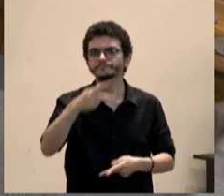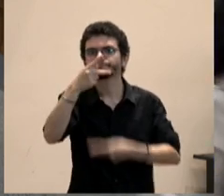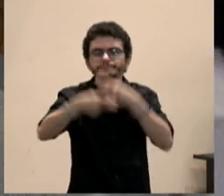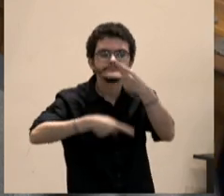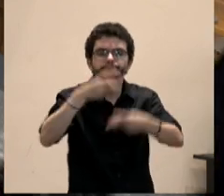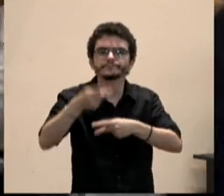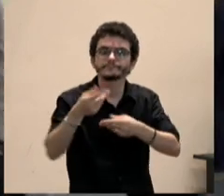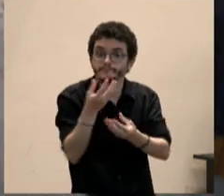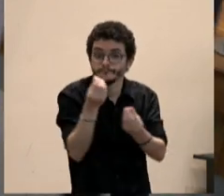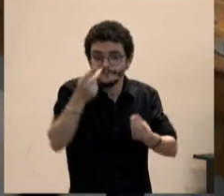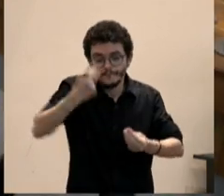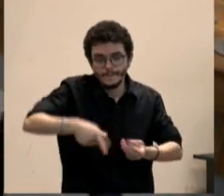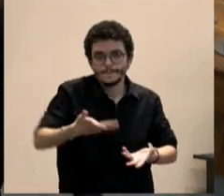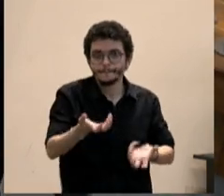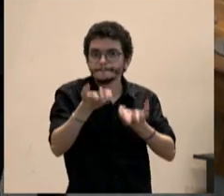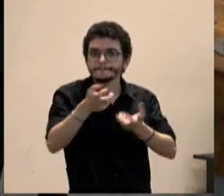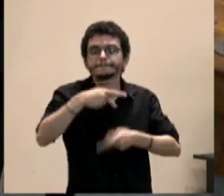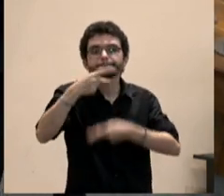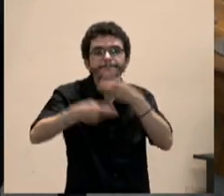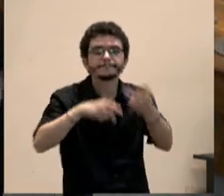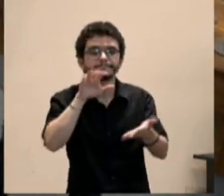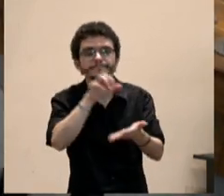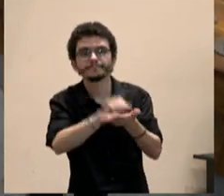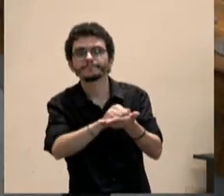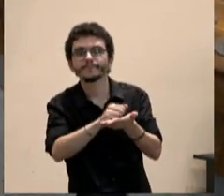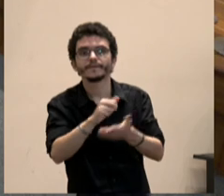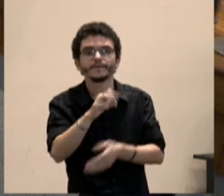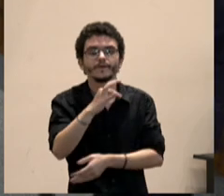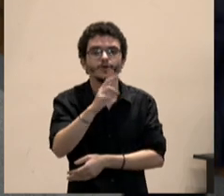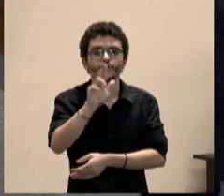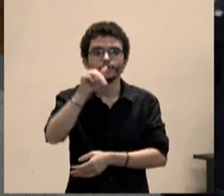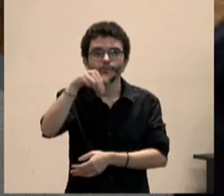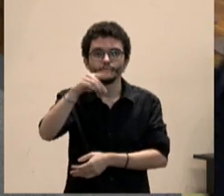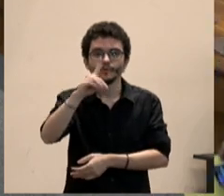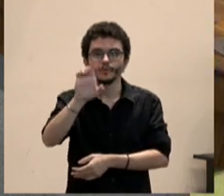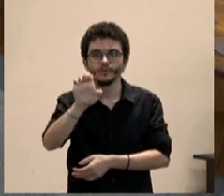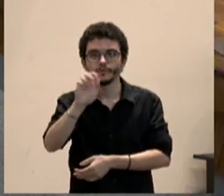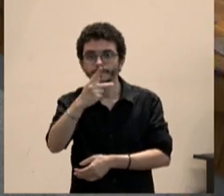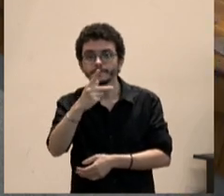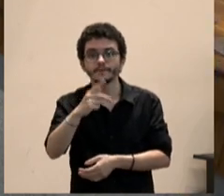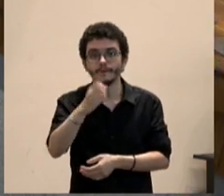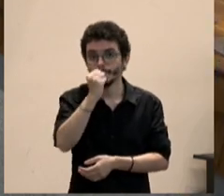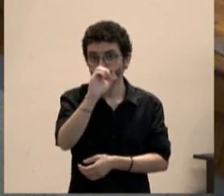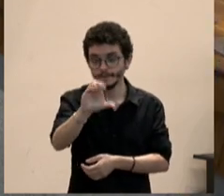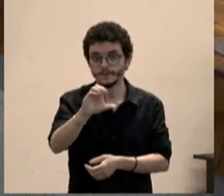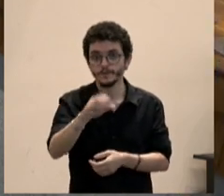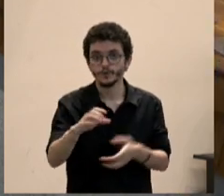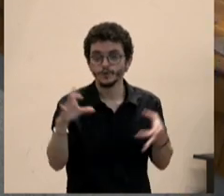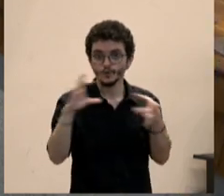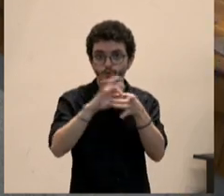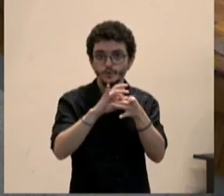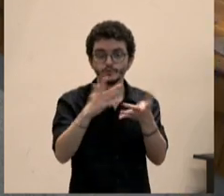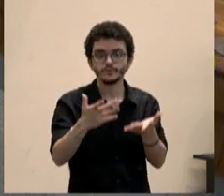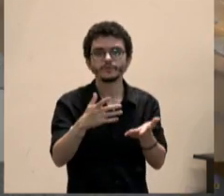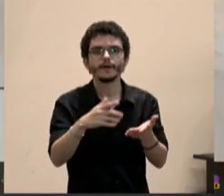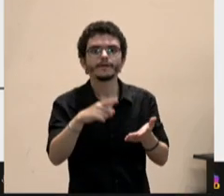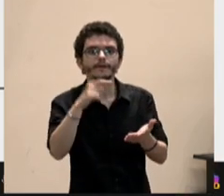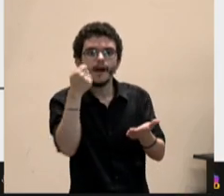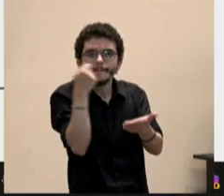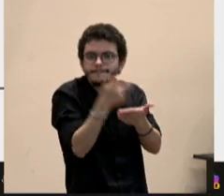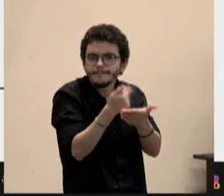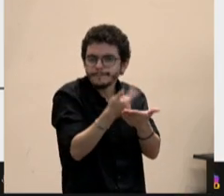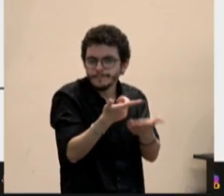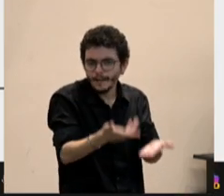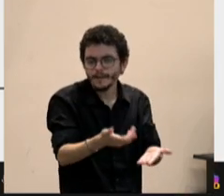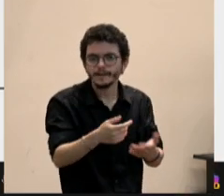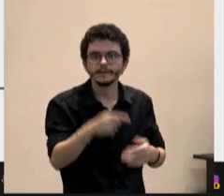aqui. Quero falar da aplicação do Fundeb em Santa Catarina com folha de pagamento. Aqui